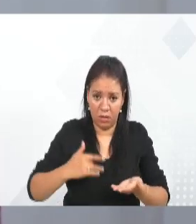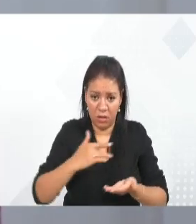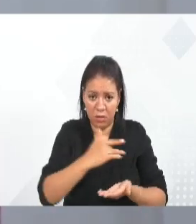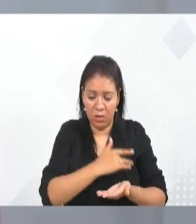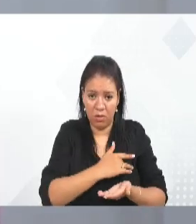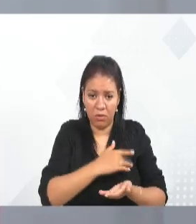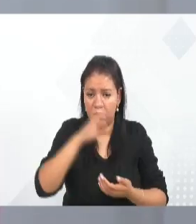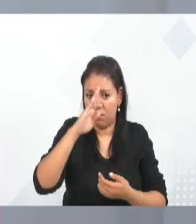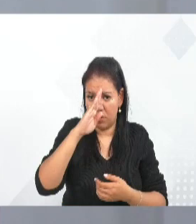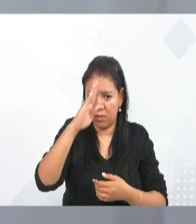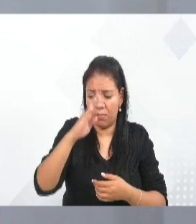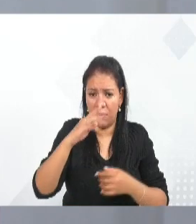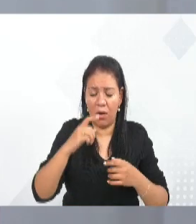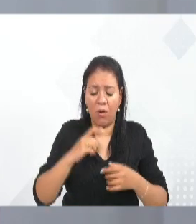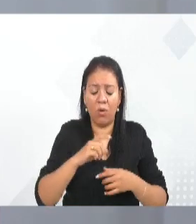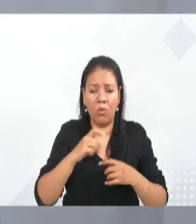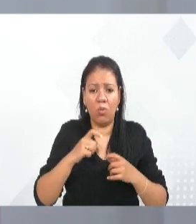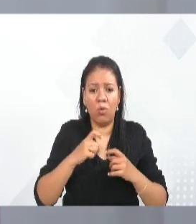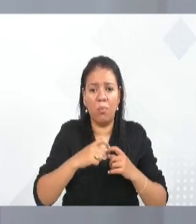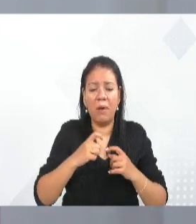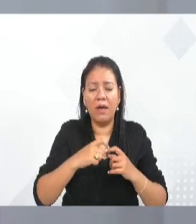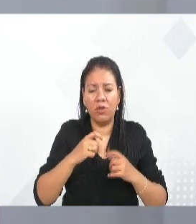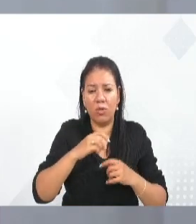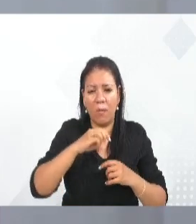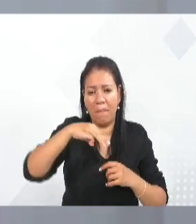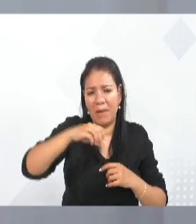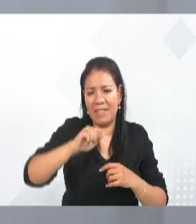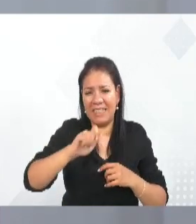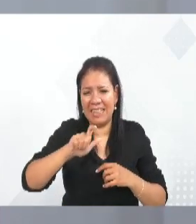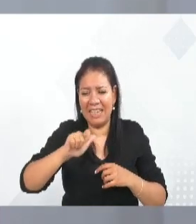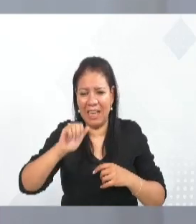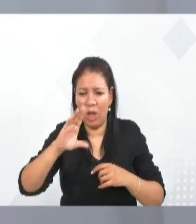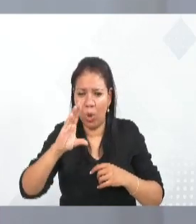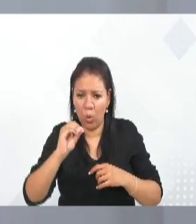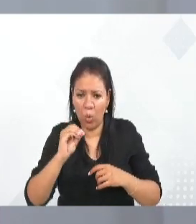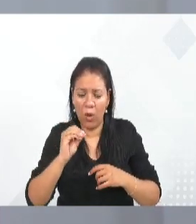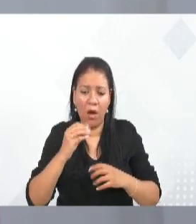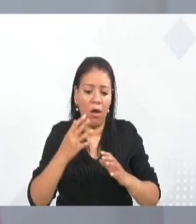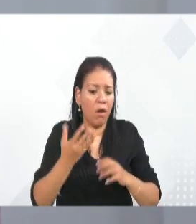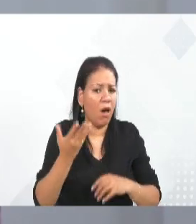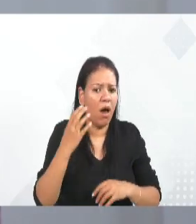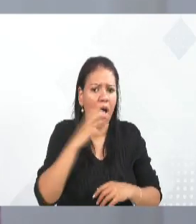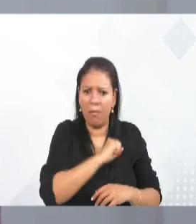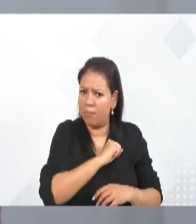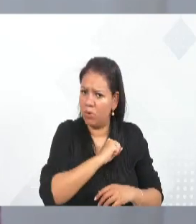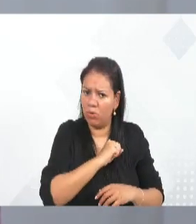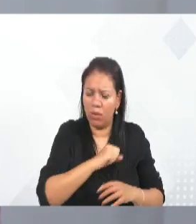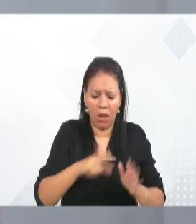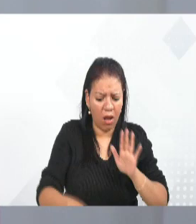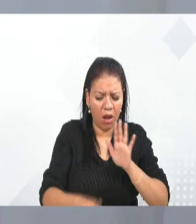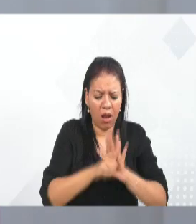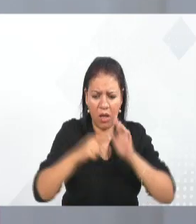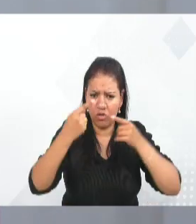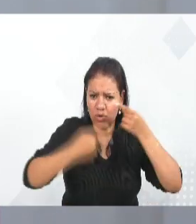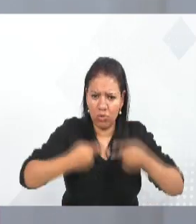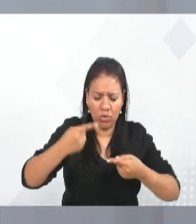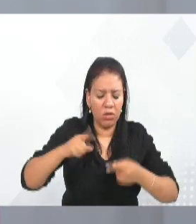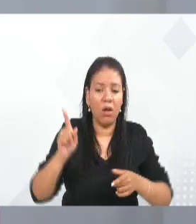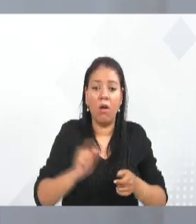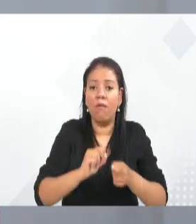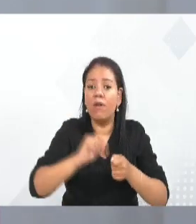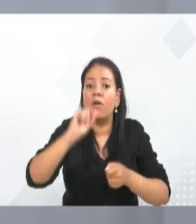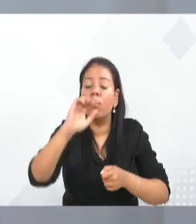principalmente o Dr Marcelo lazarin que faço mais rápido possível né não se discute se cumpre Então se tem recursos Federal